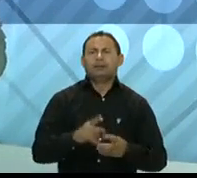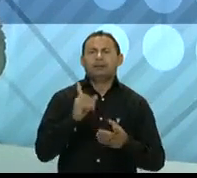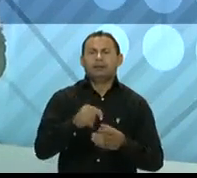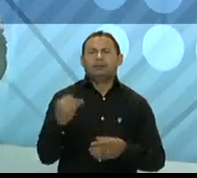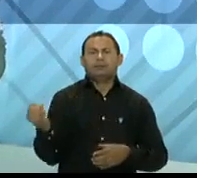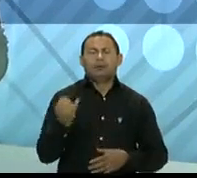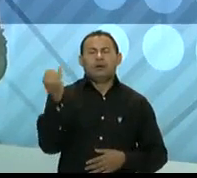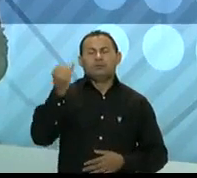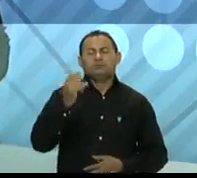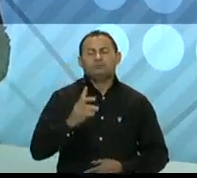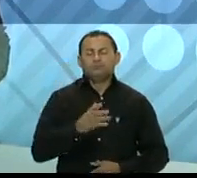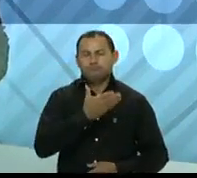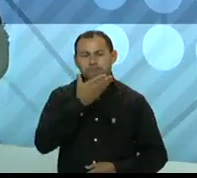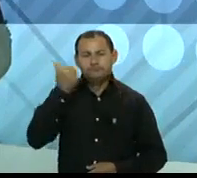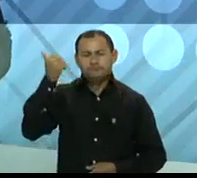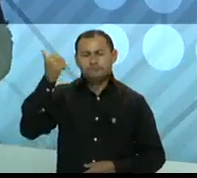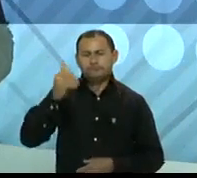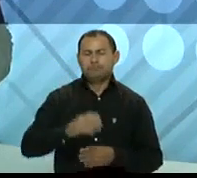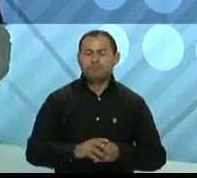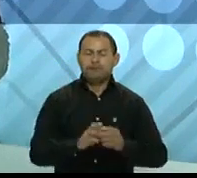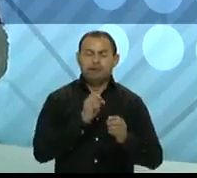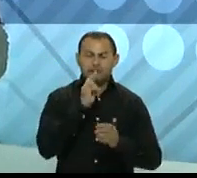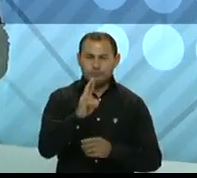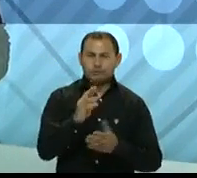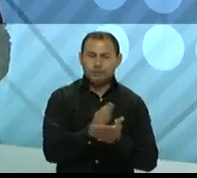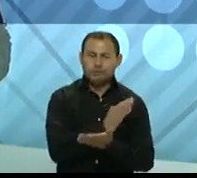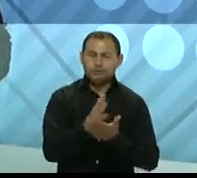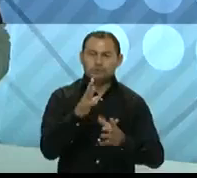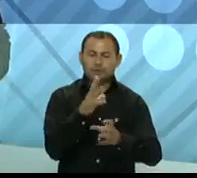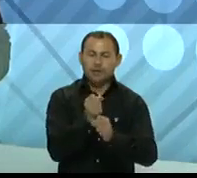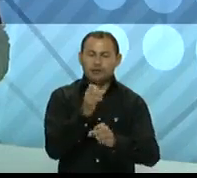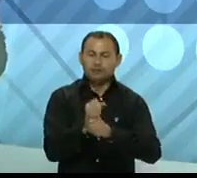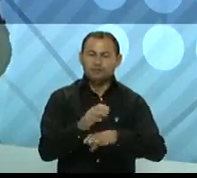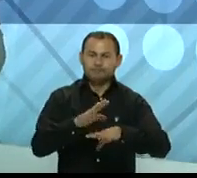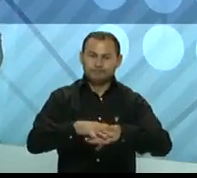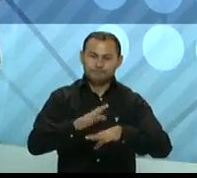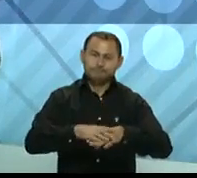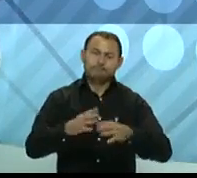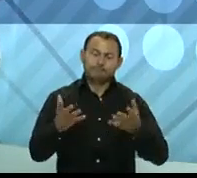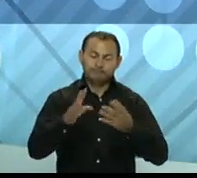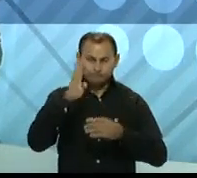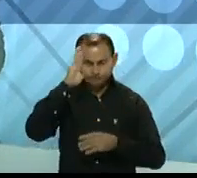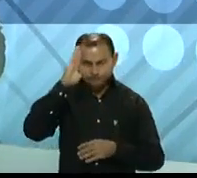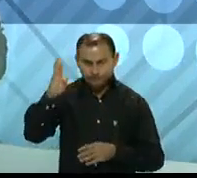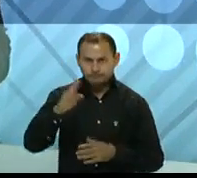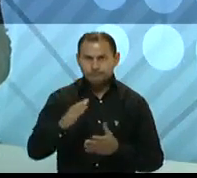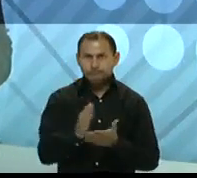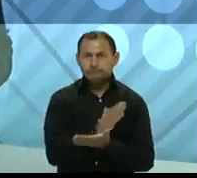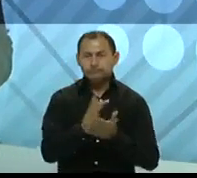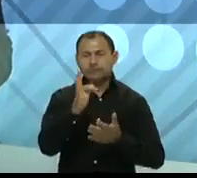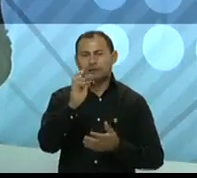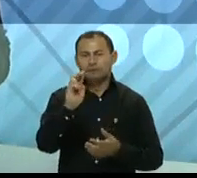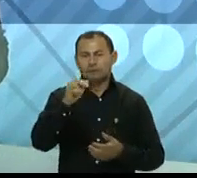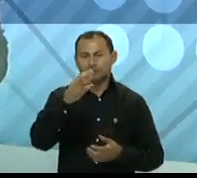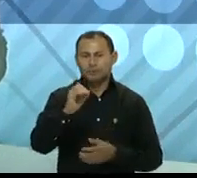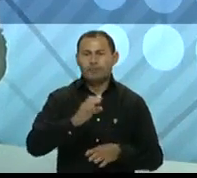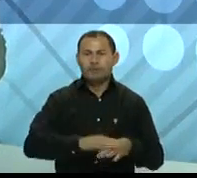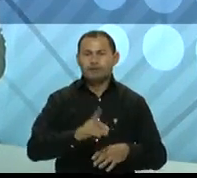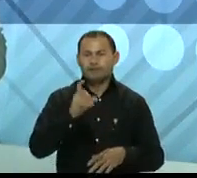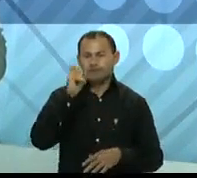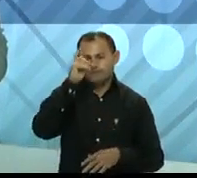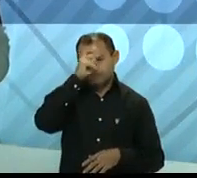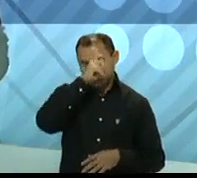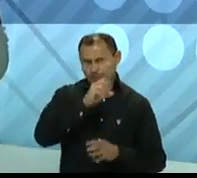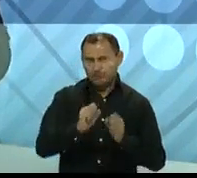extremamente importantes e elas facilitam muito a resolução de alguns cálculos, de algumas derivadas, principalmente de algumas funções que são um pouco mais